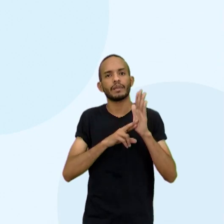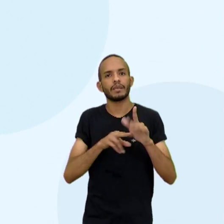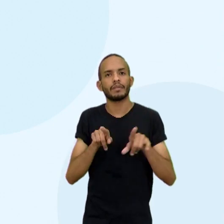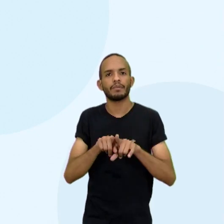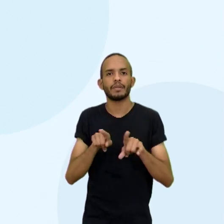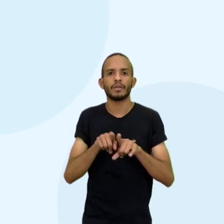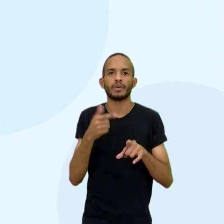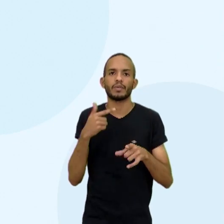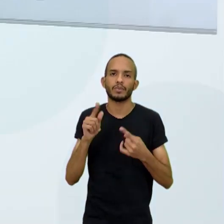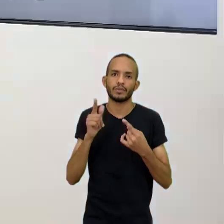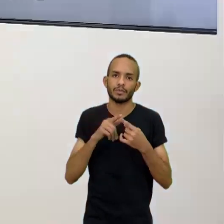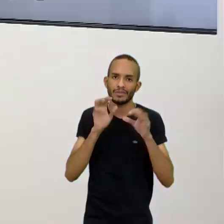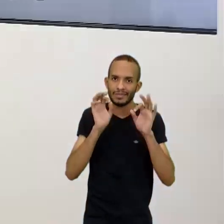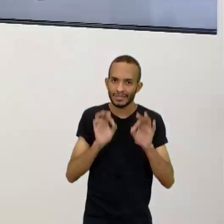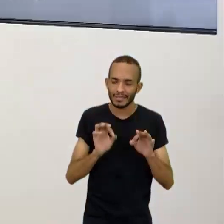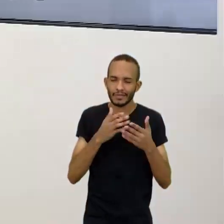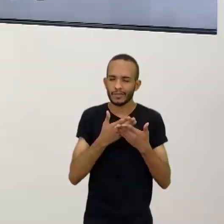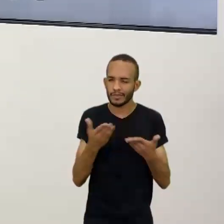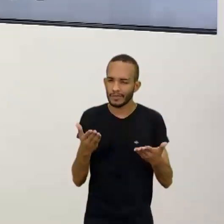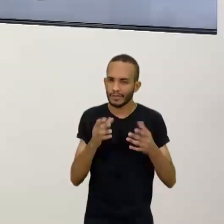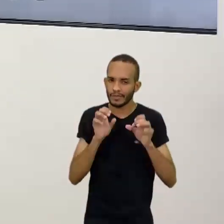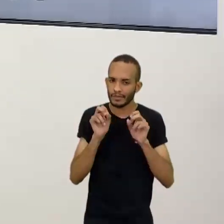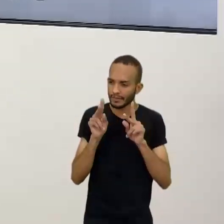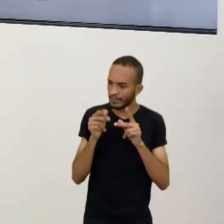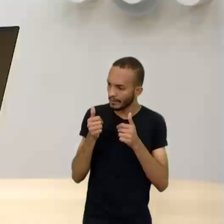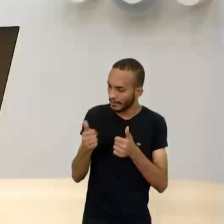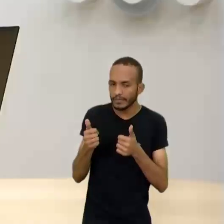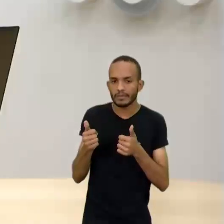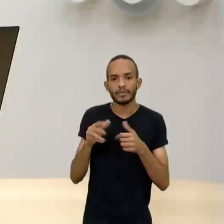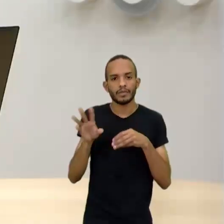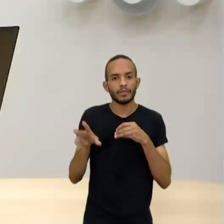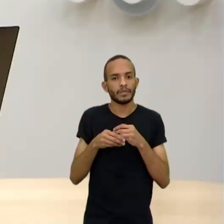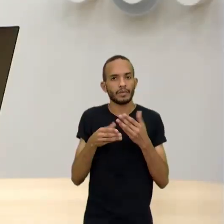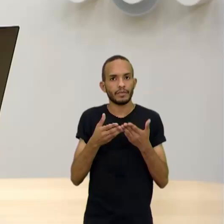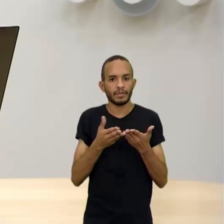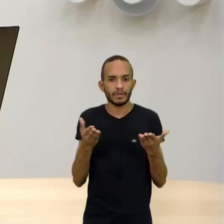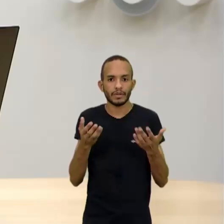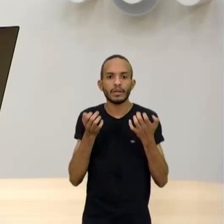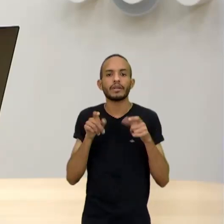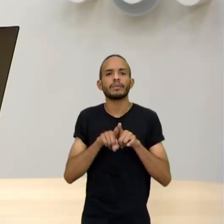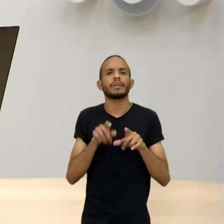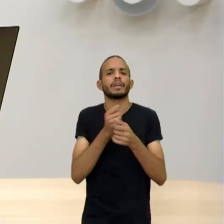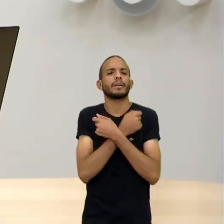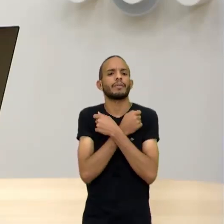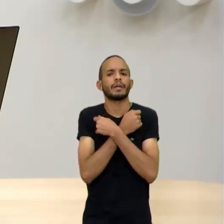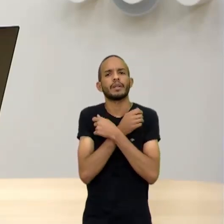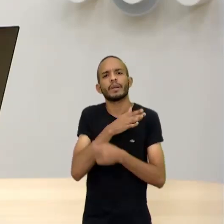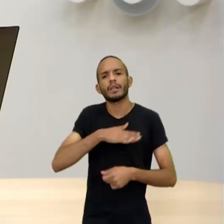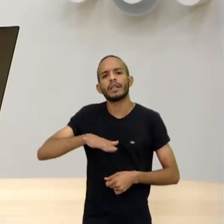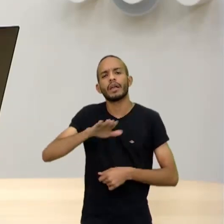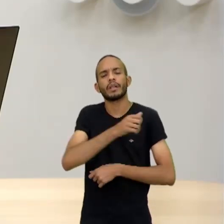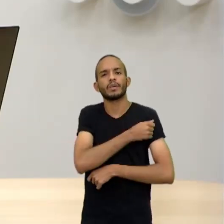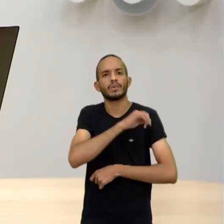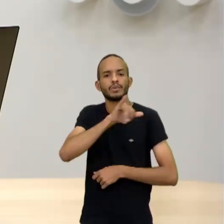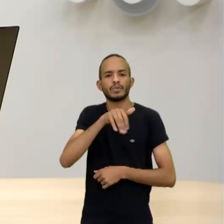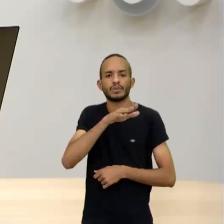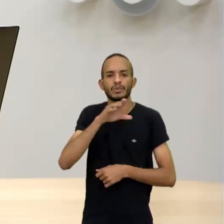segmento menor. Certo, Inês? Quer Isso mesmo. Complementar? Quero mandar um abraço lá para os alunos da Escola